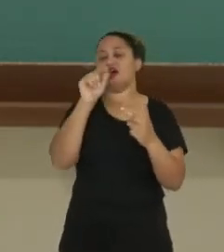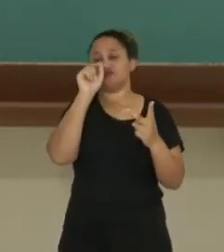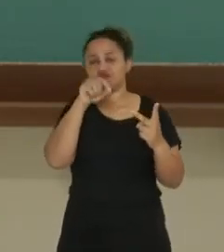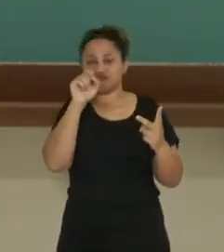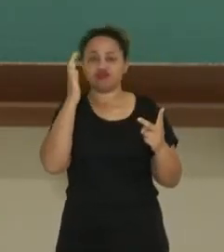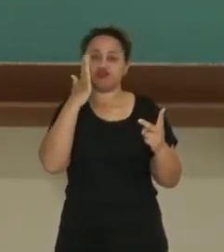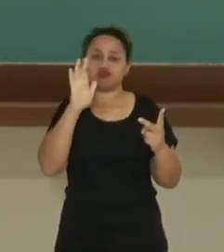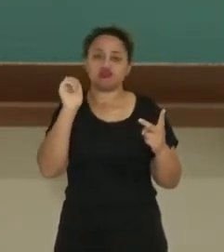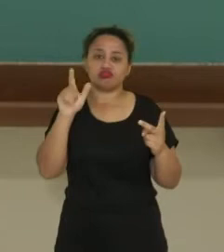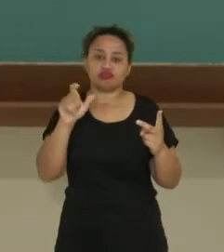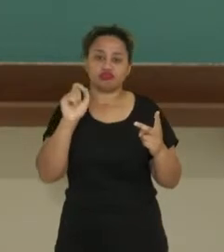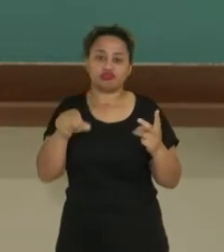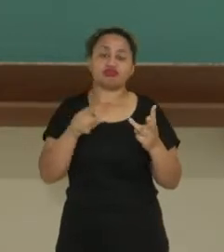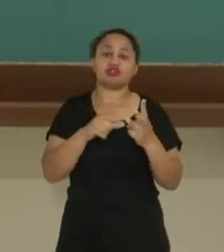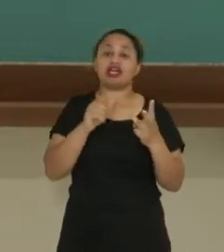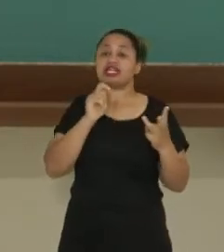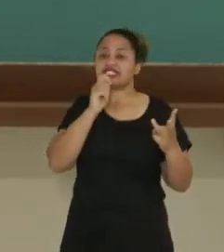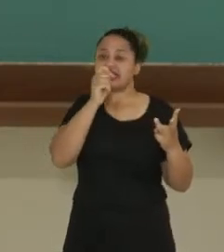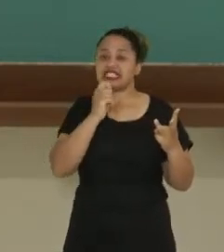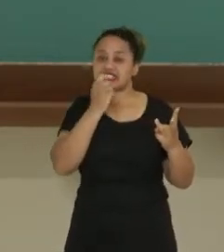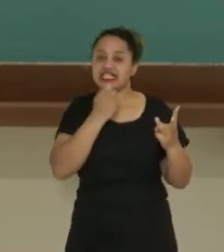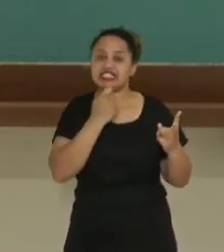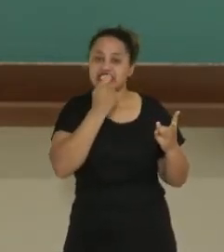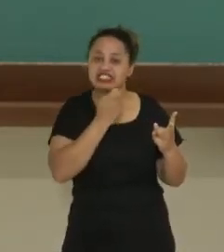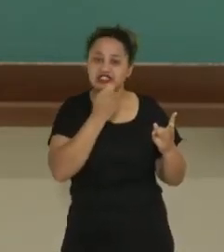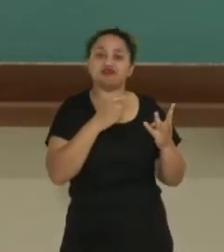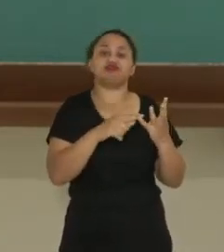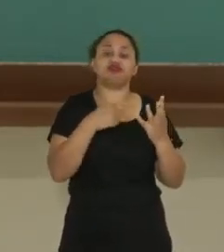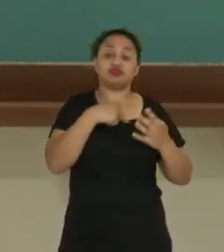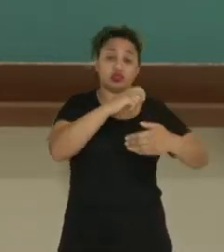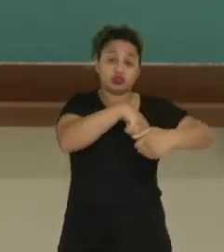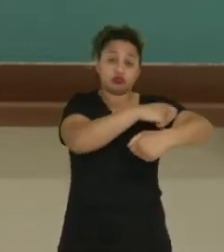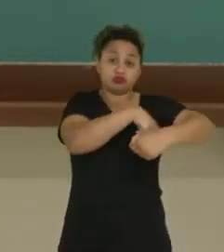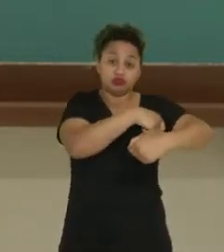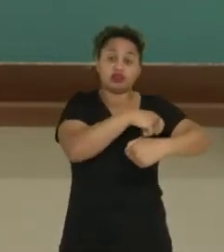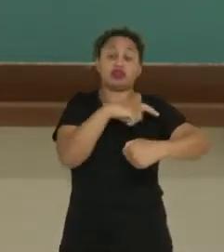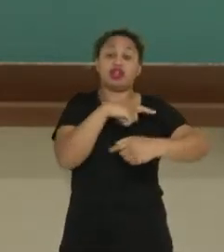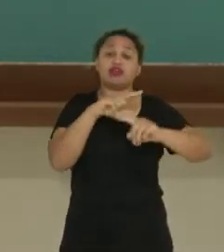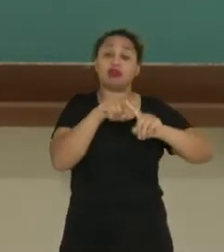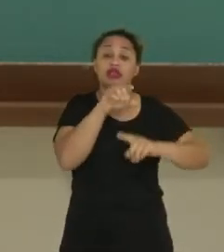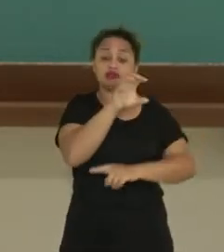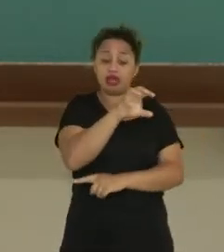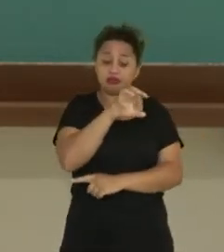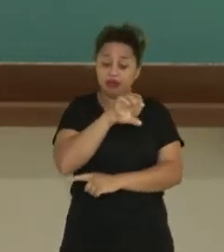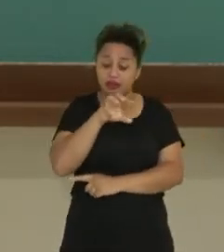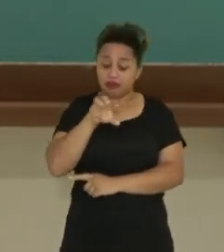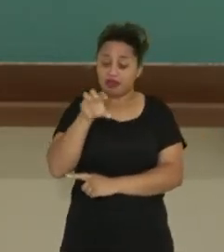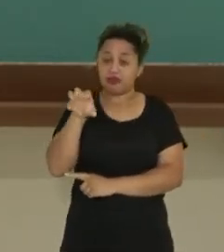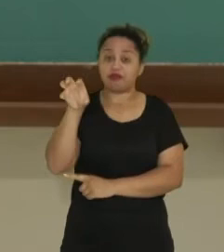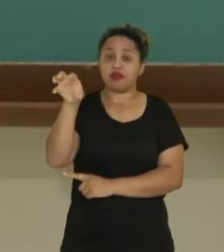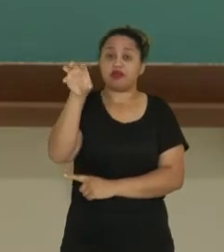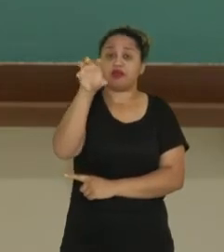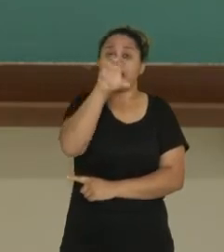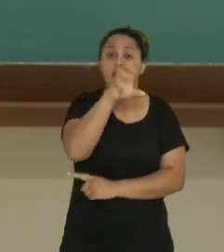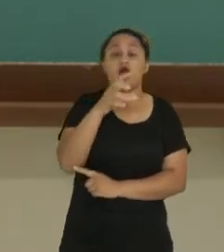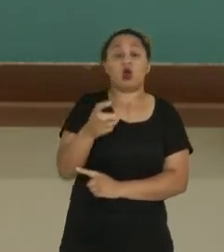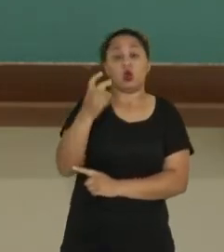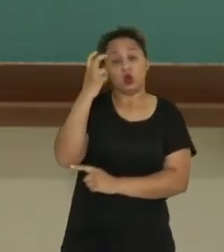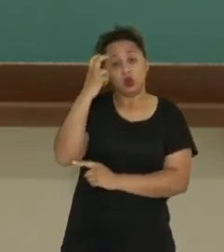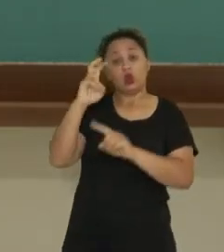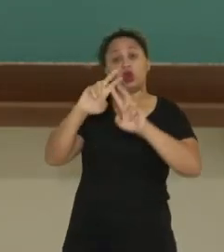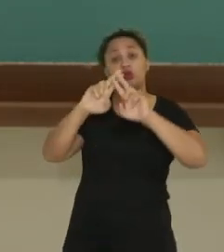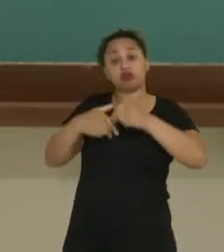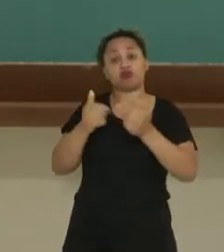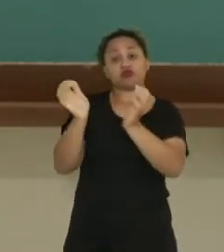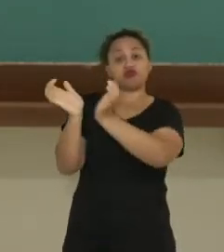azul, o pinhão, né, a culinária, mas a gente vai ter essa regionalidade da cultura dado a esses grupos